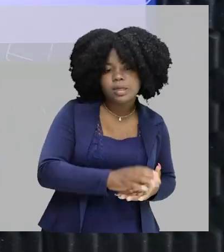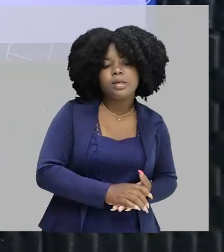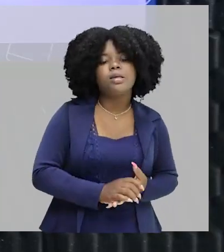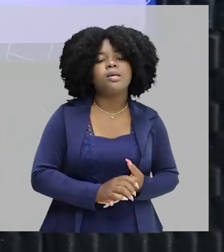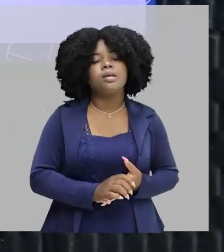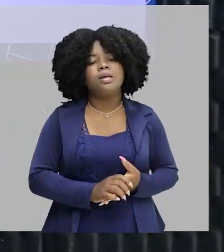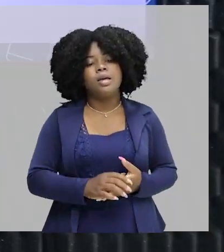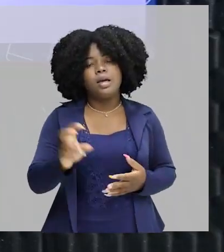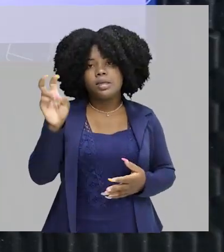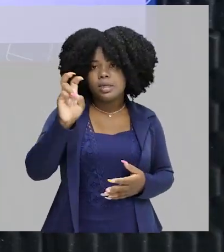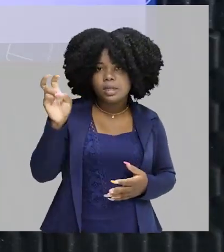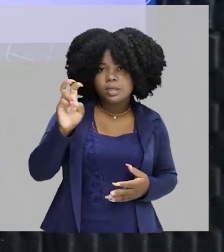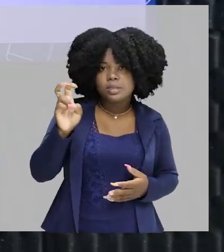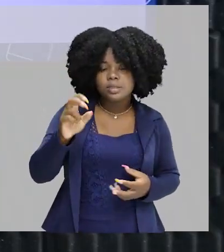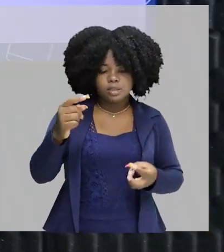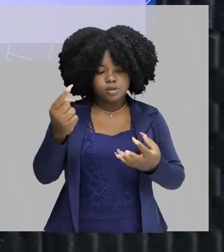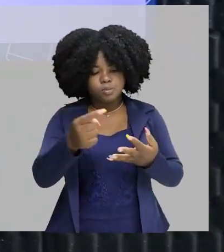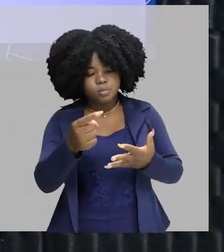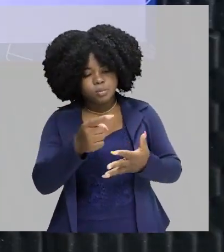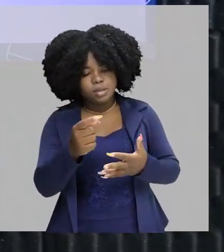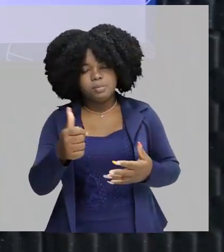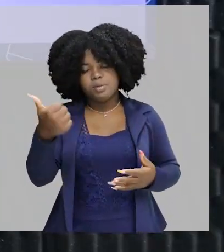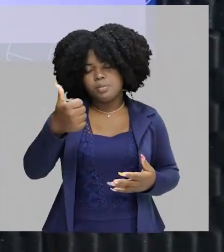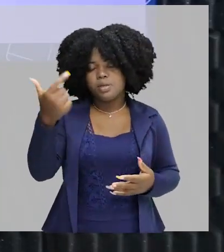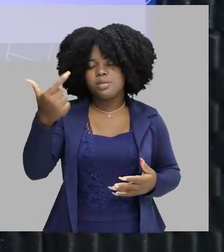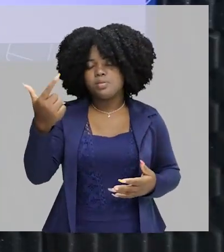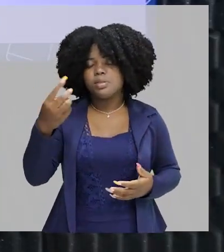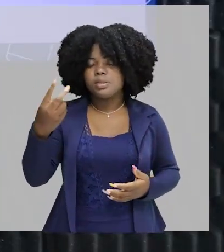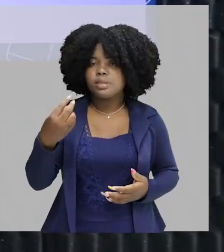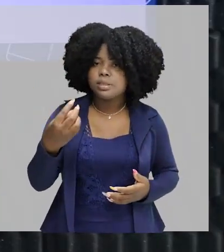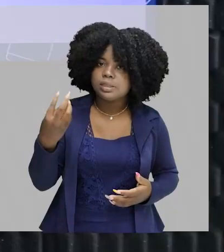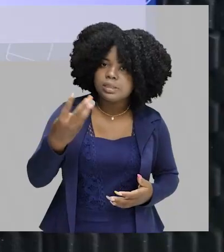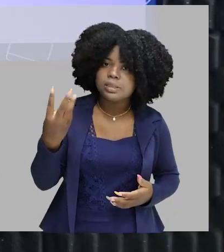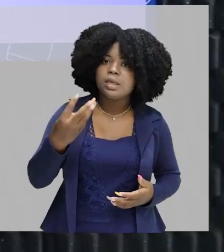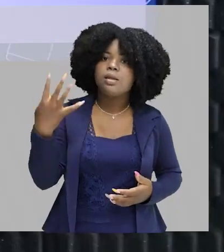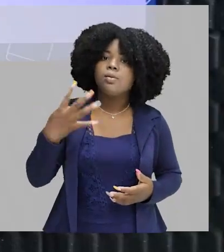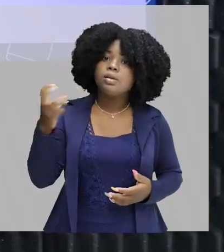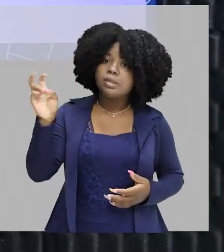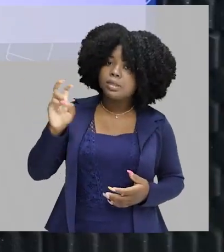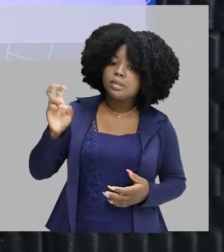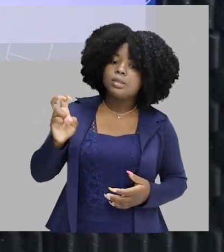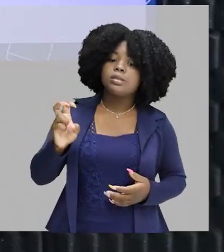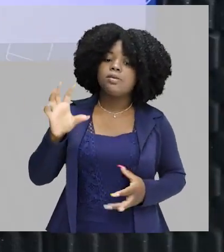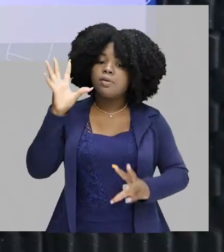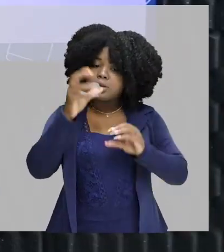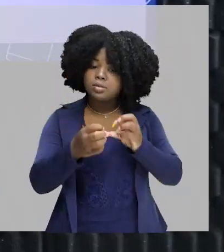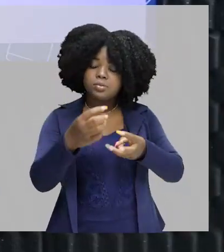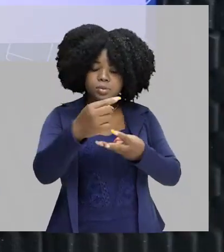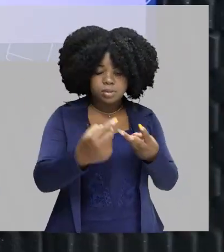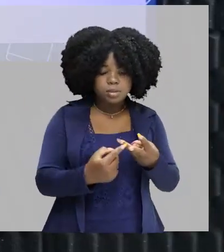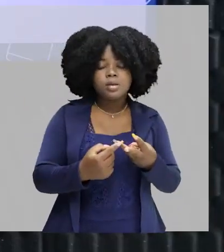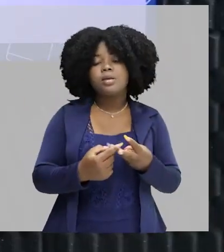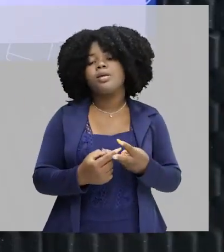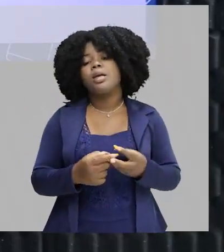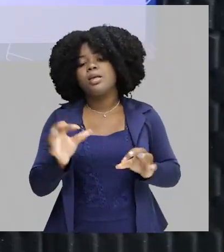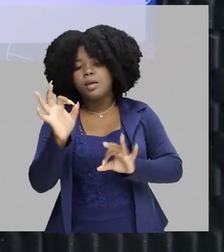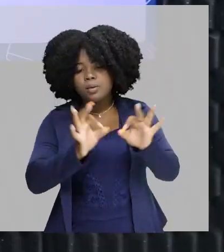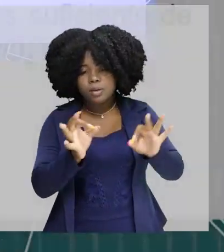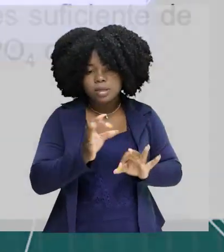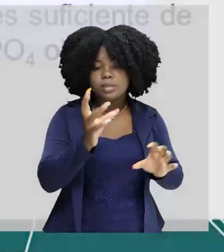aqueles 5 passos, nós vamos poder resumir em 3. E aí o cálculo vai ficar mais